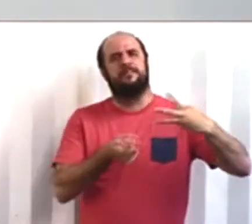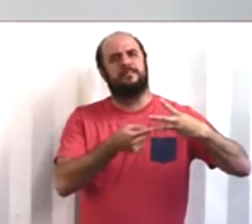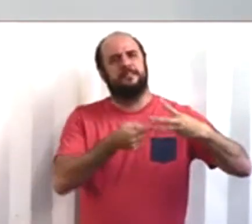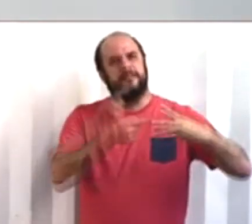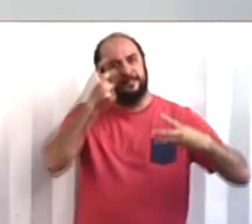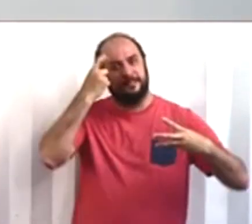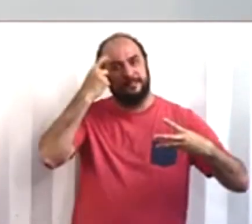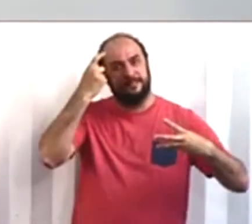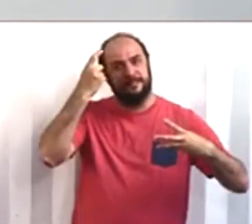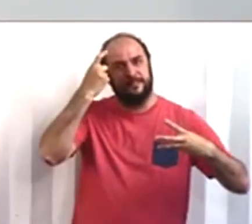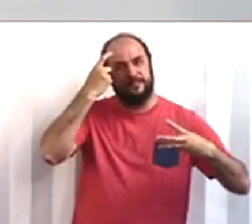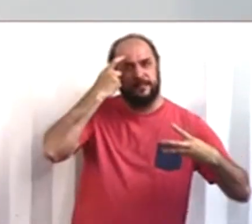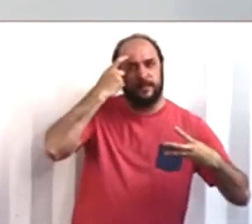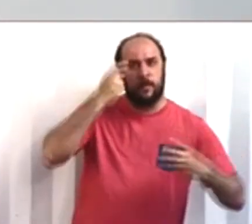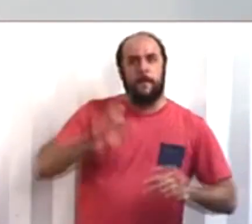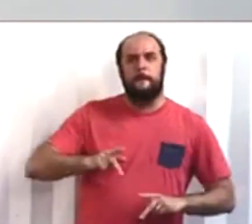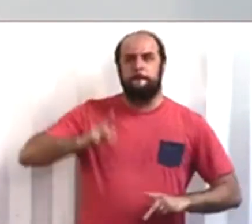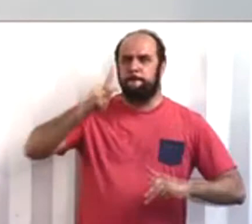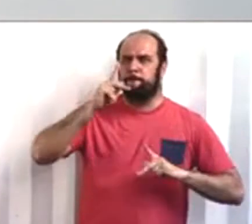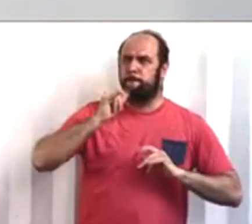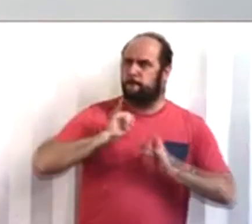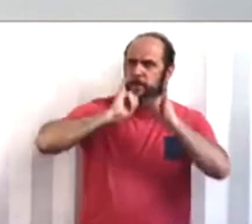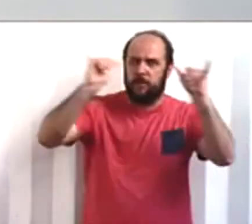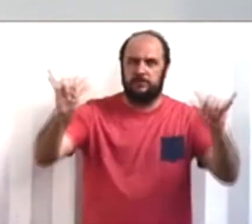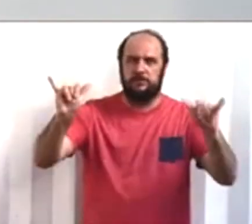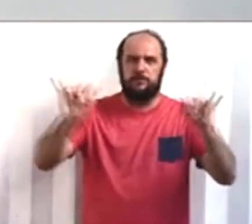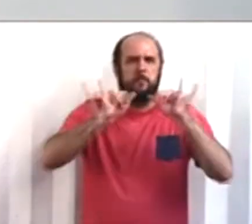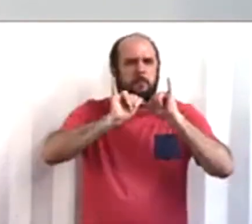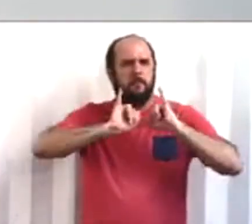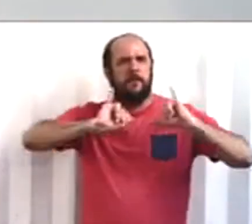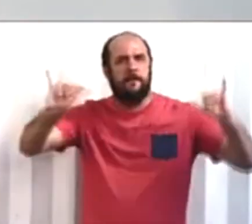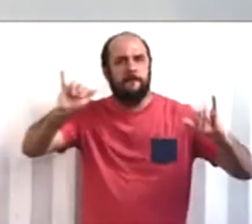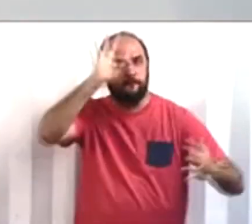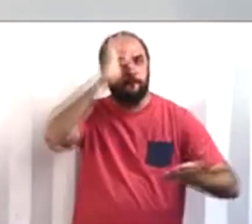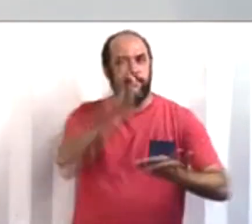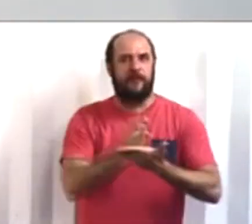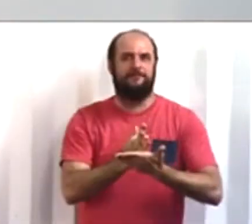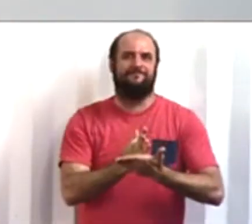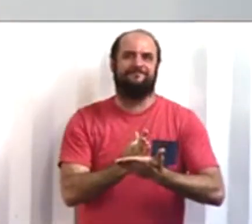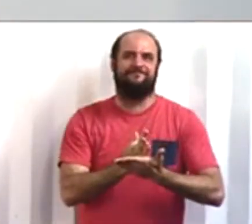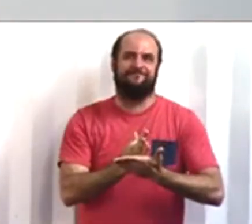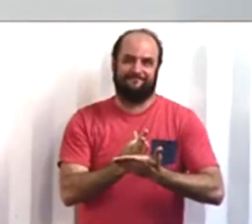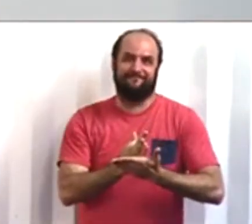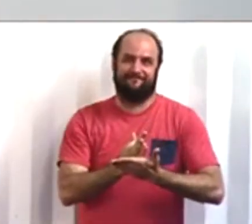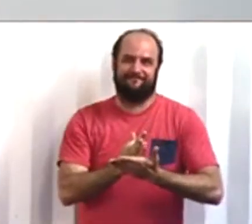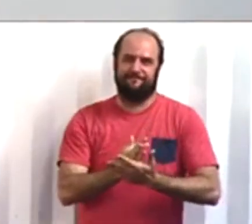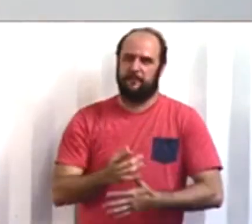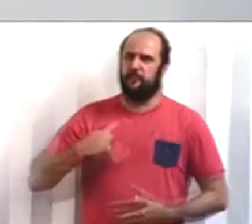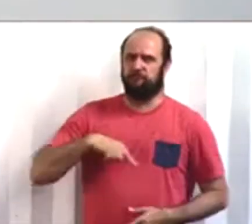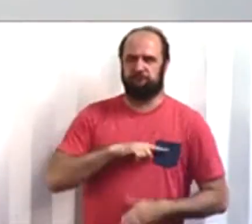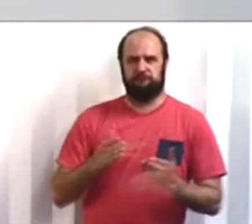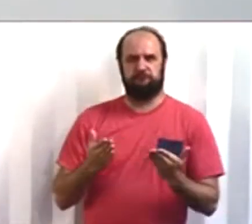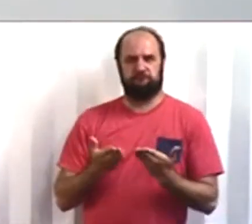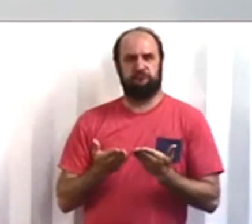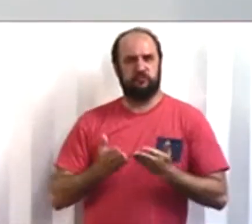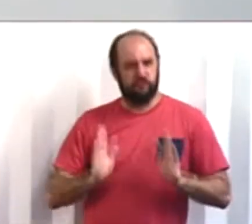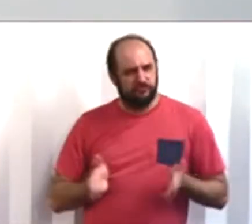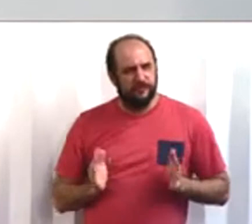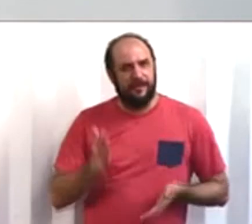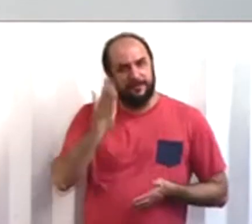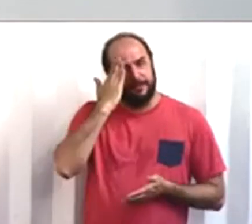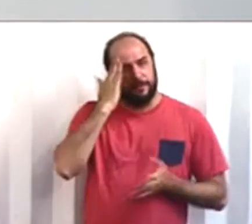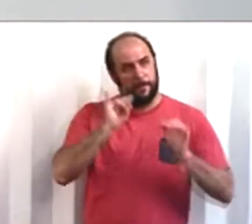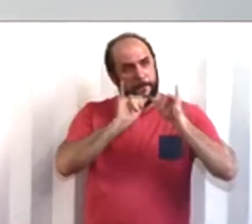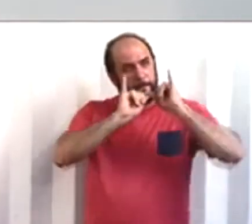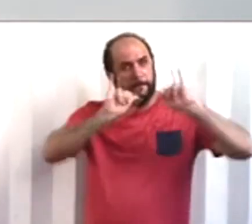da profissão de fé. Nós que somos cristãos sabemos muito bem o que é